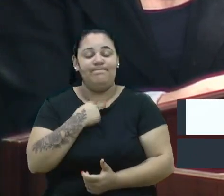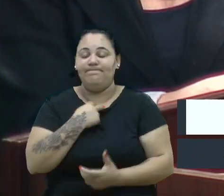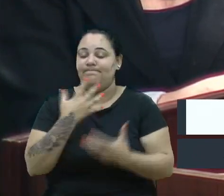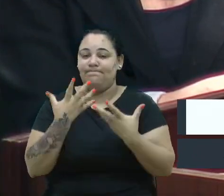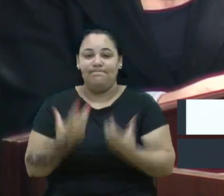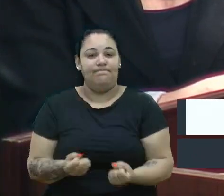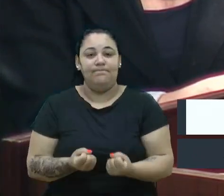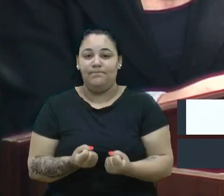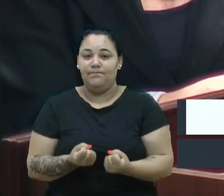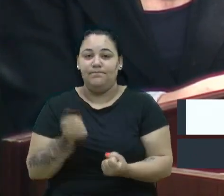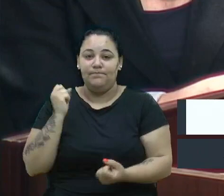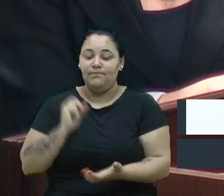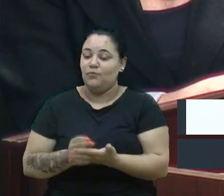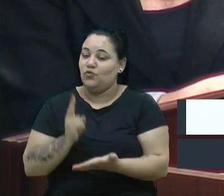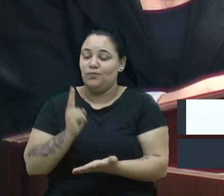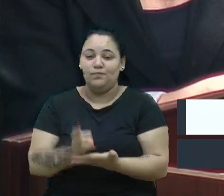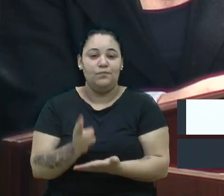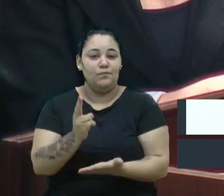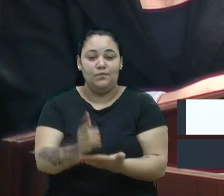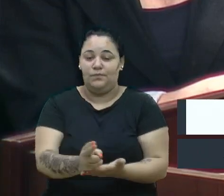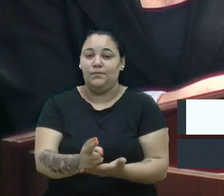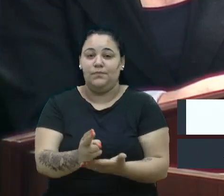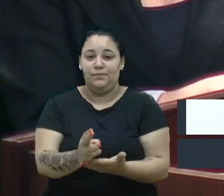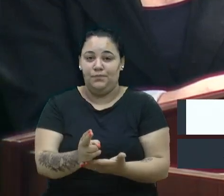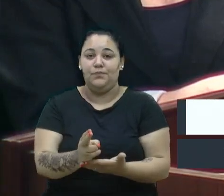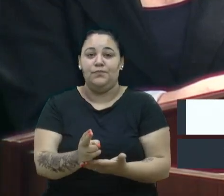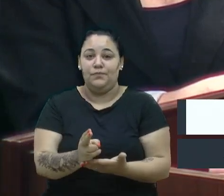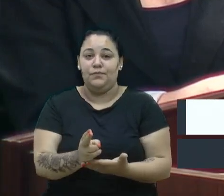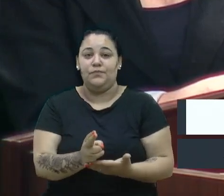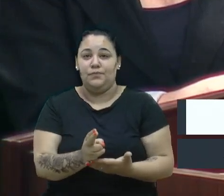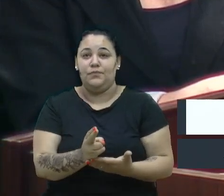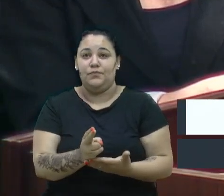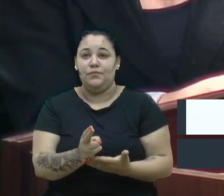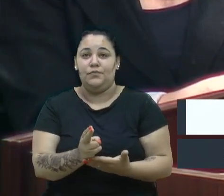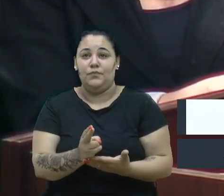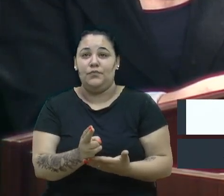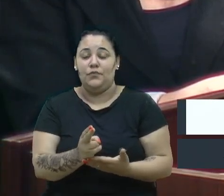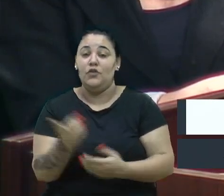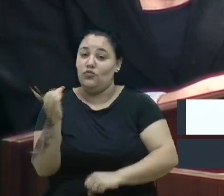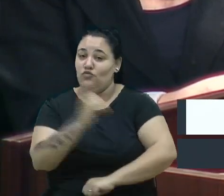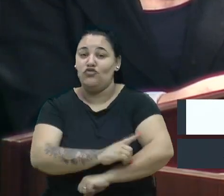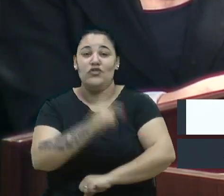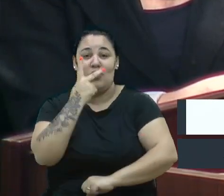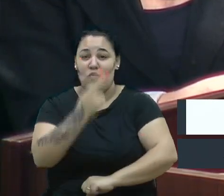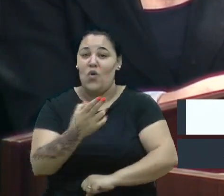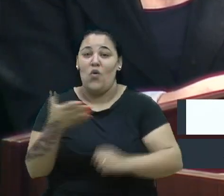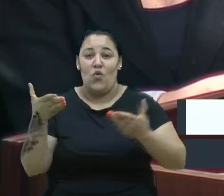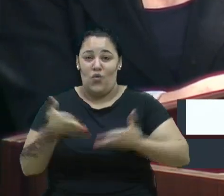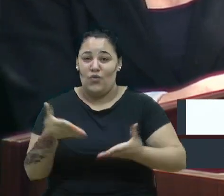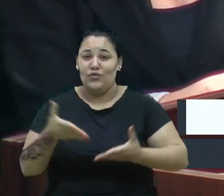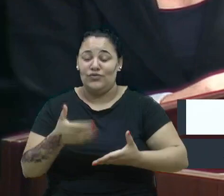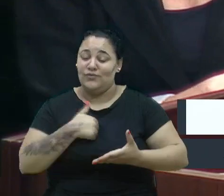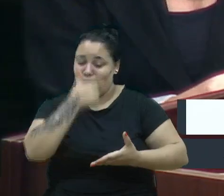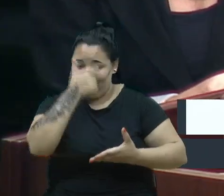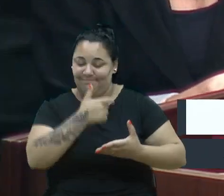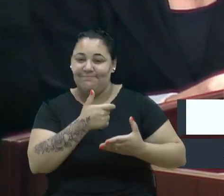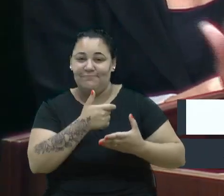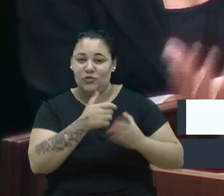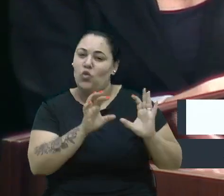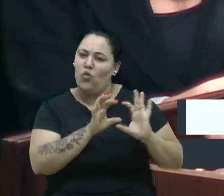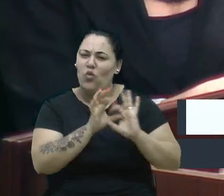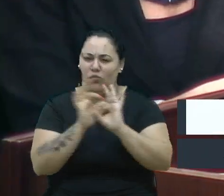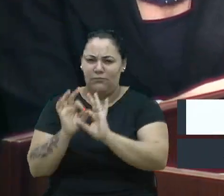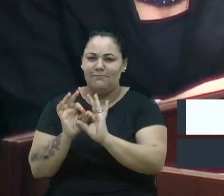que isso continue acontecendo. E num dia como hoje, que eu acho que o contexto não poderia ser melhor, falando